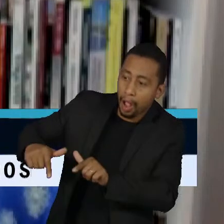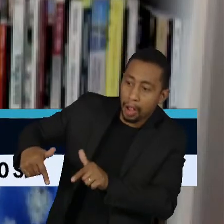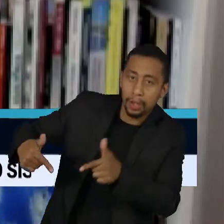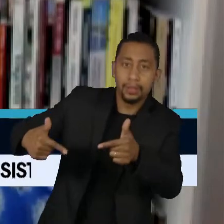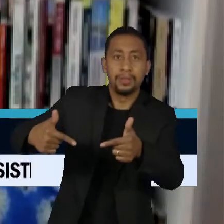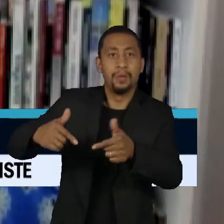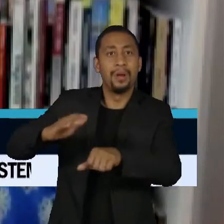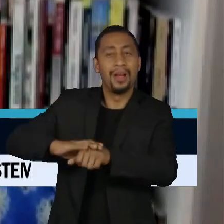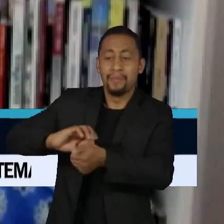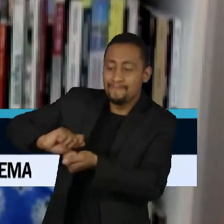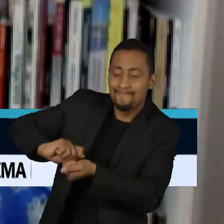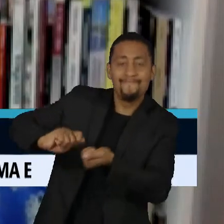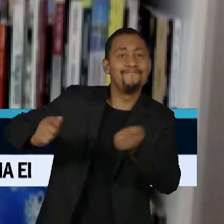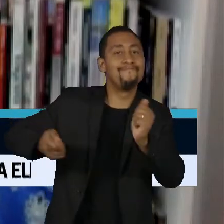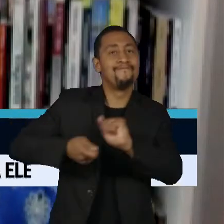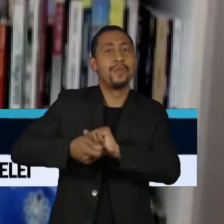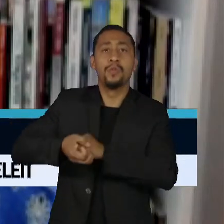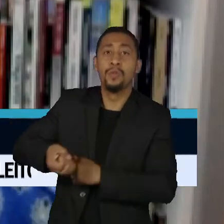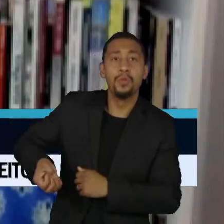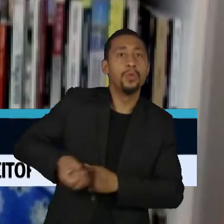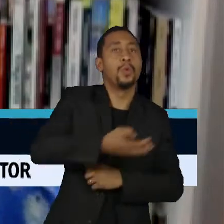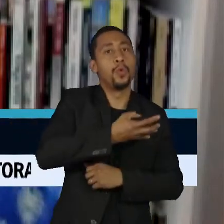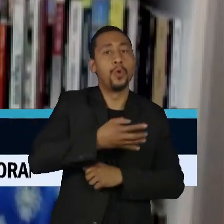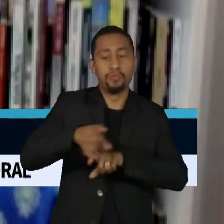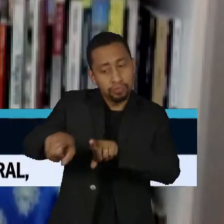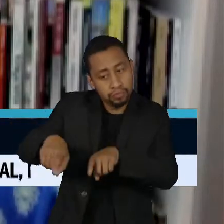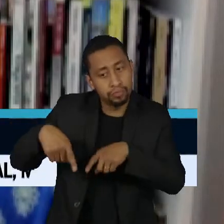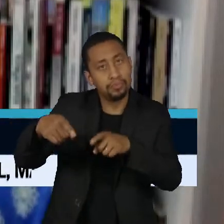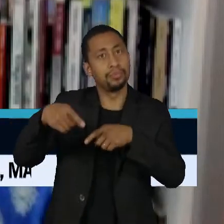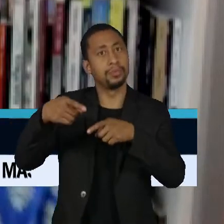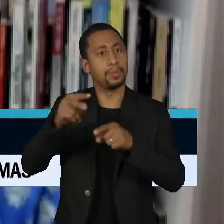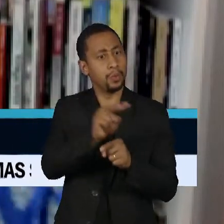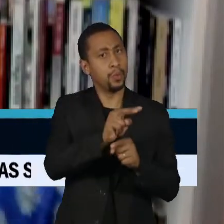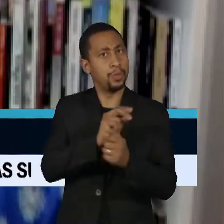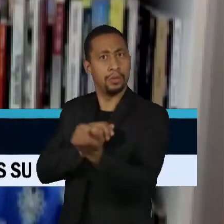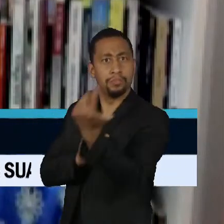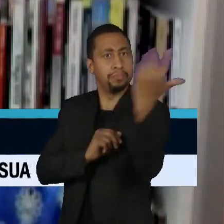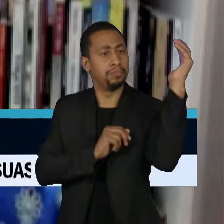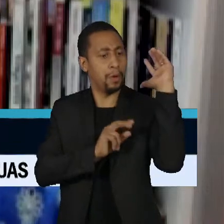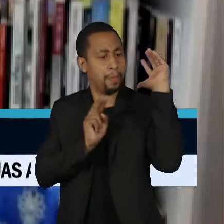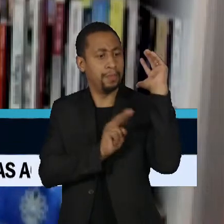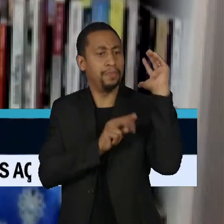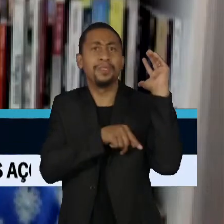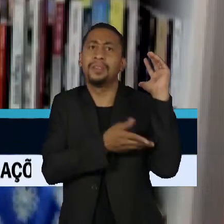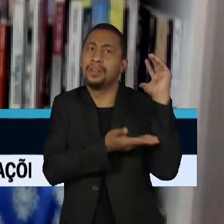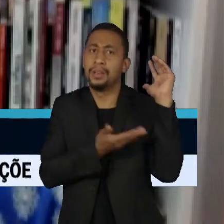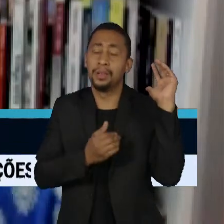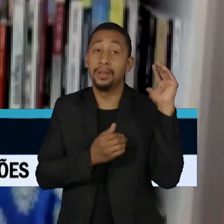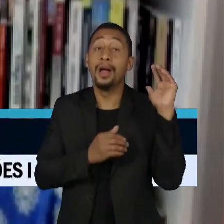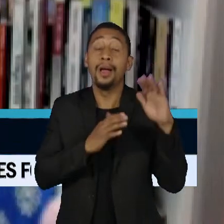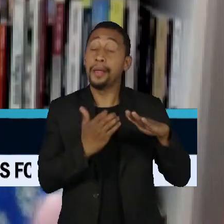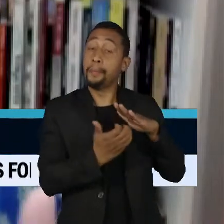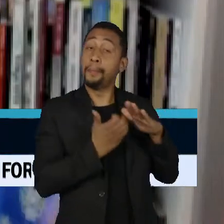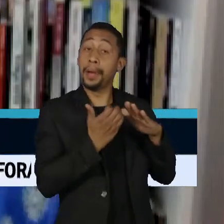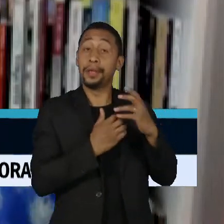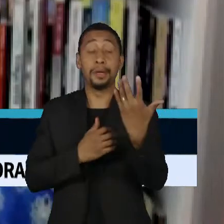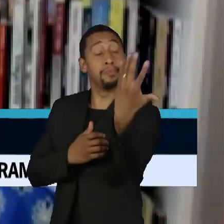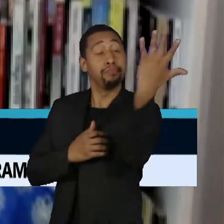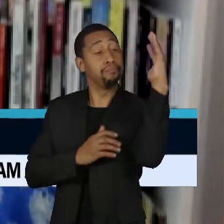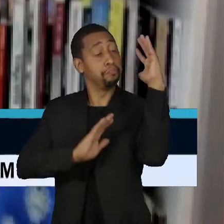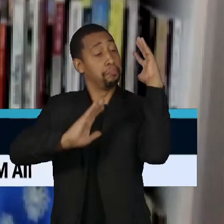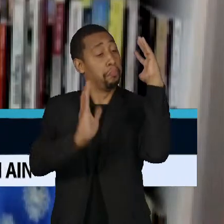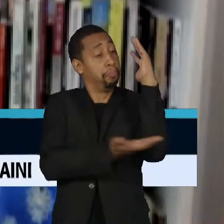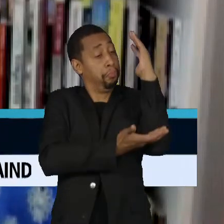que deixe de premiar o desmatador, que encerre de uma vez por todas a lógica, né, dos